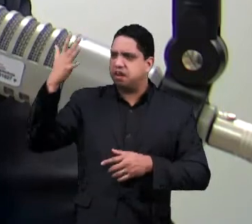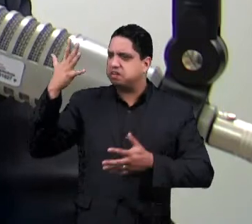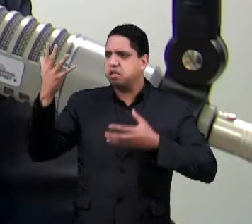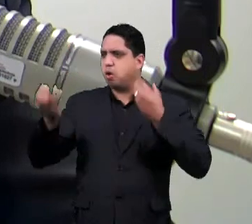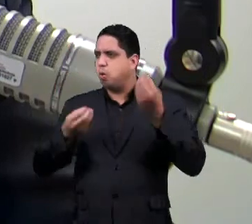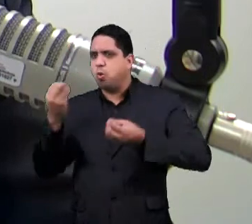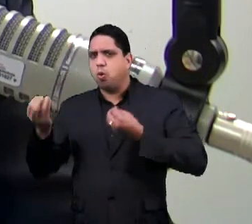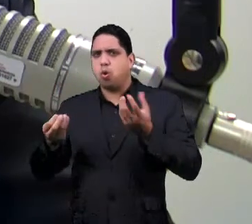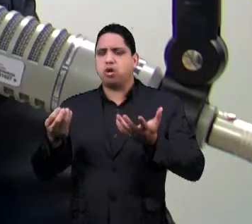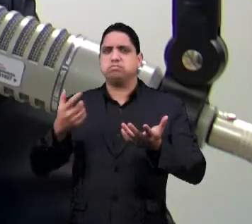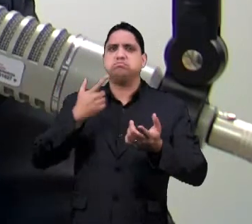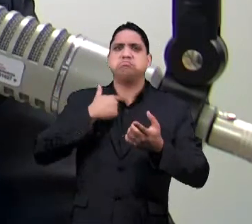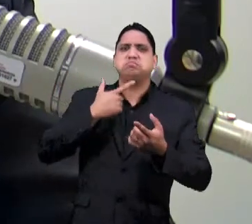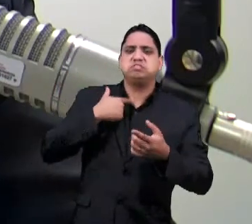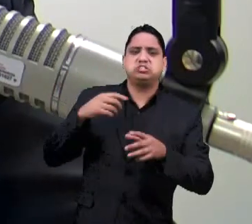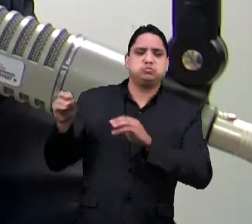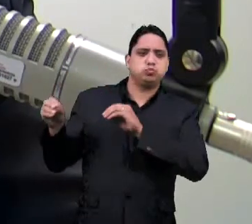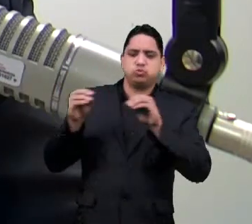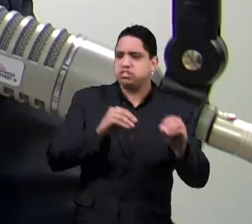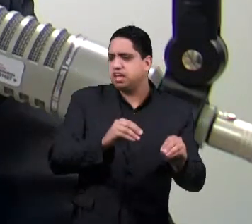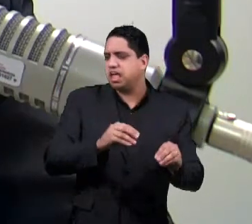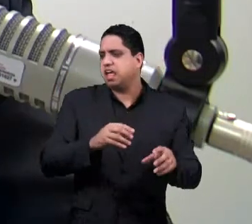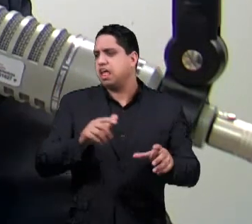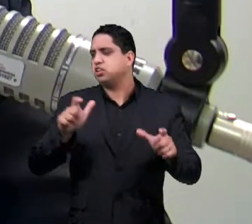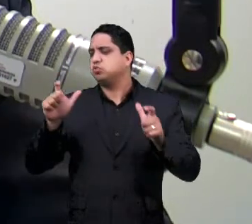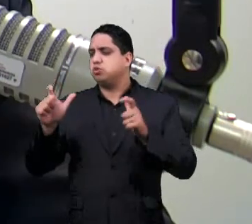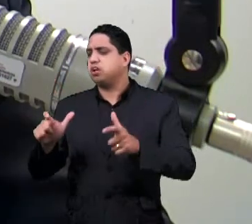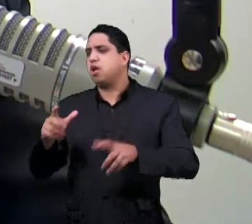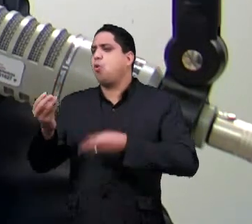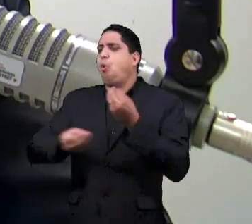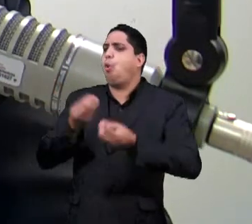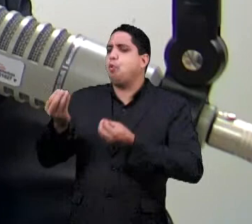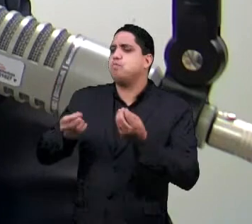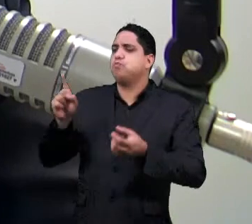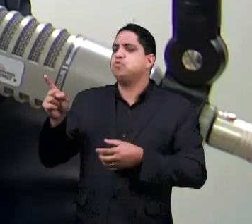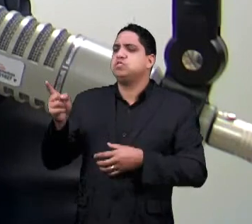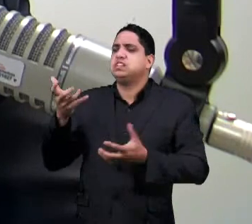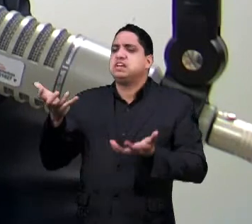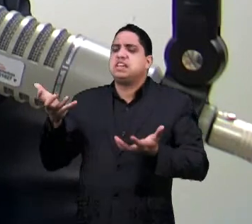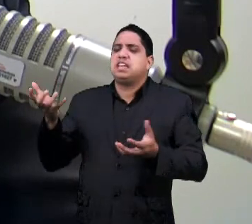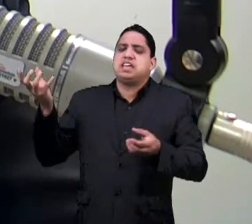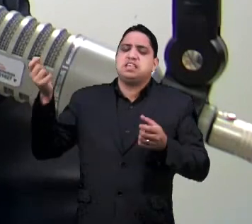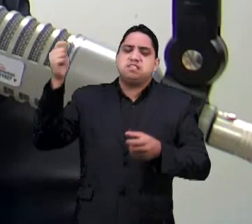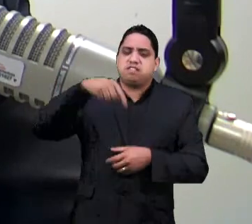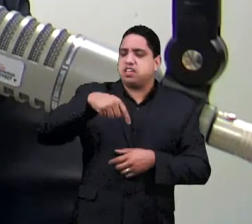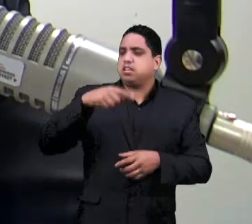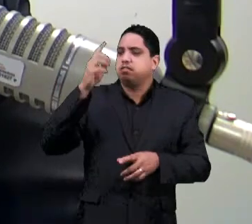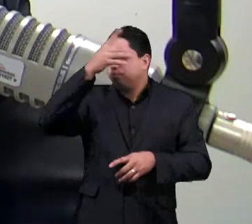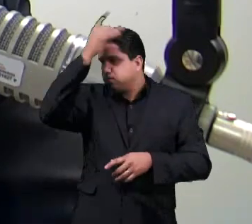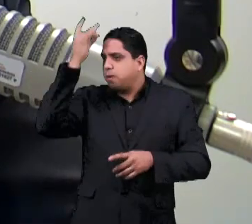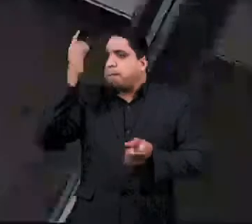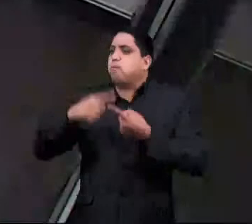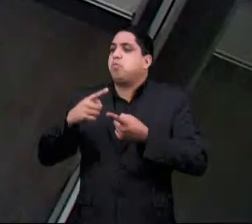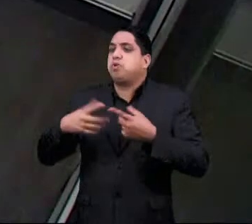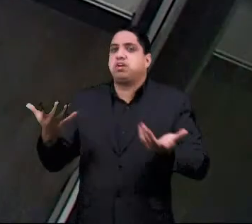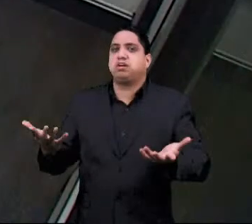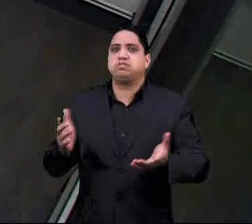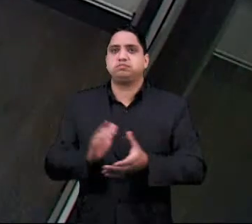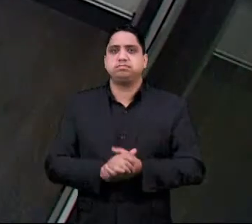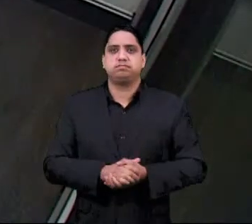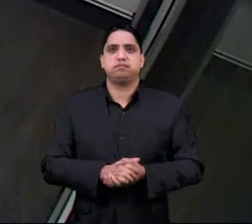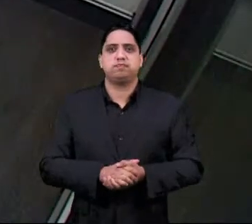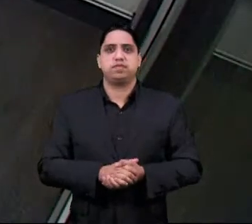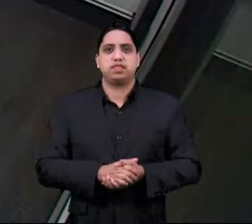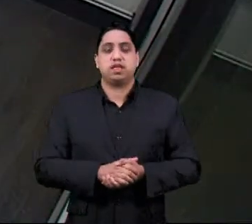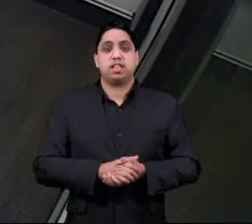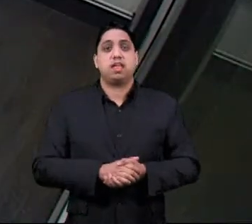revelação, a vontade de mudar de local? Como é que foi a vinda do senhor aqui para o estado do Espírito Santo? Amém.